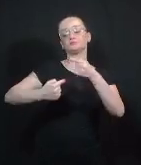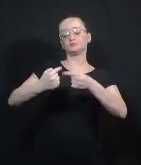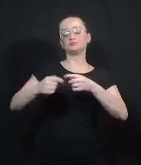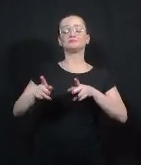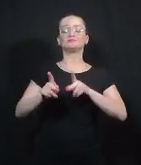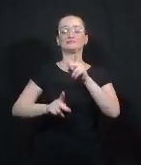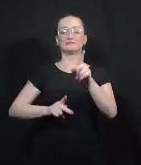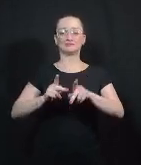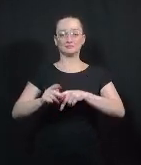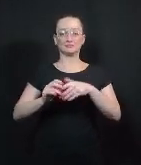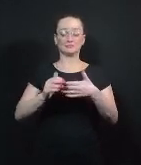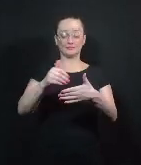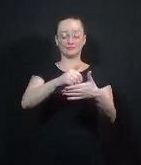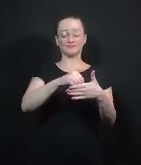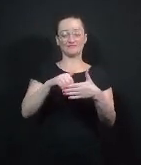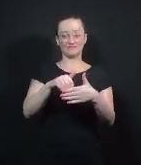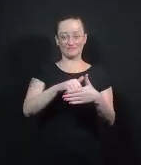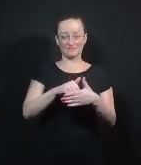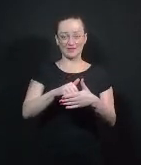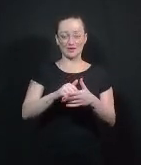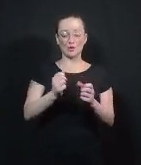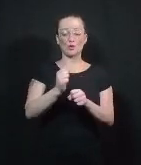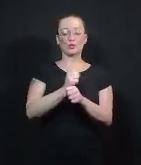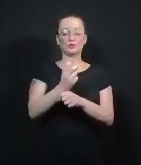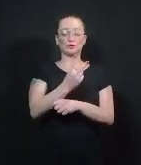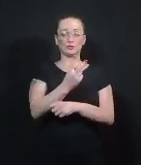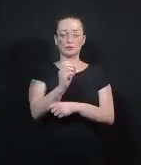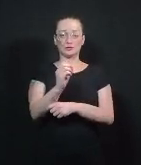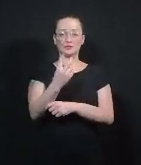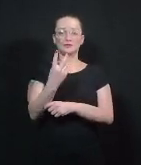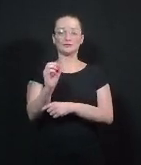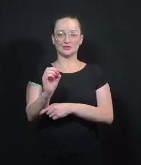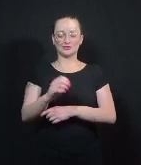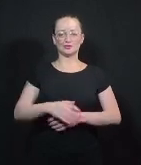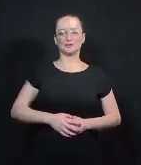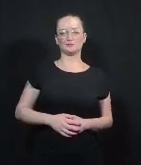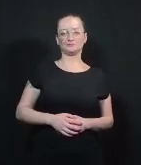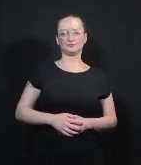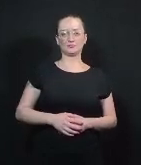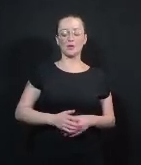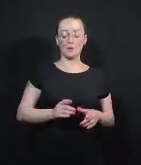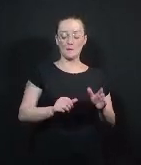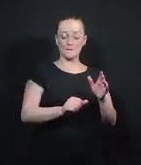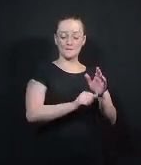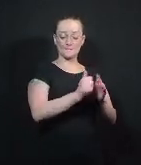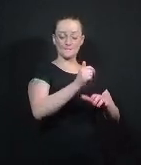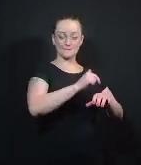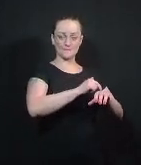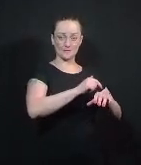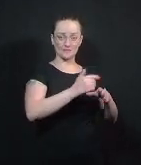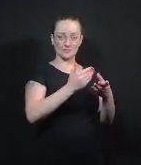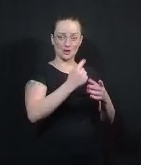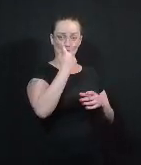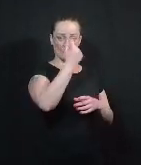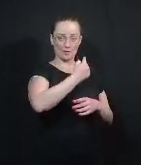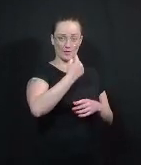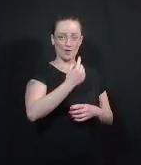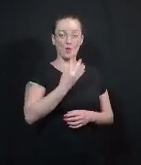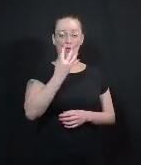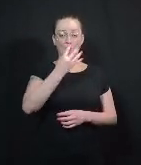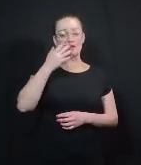e no debate eleitoral em 2020. No nosso primeiro bloco de uma hora, nós teremos quatro mini